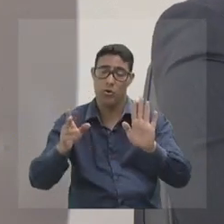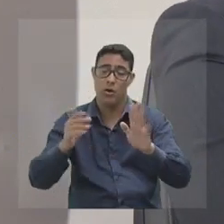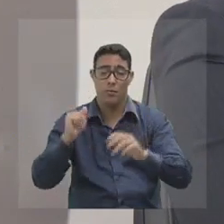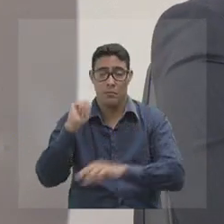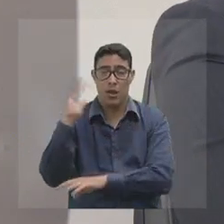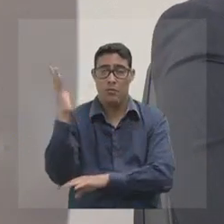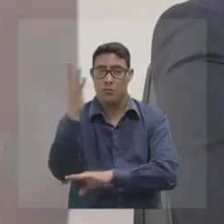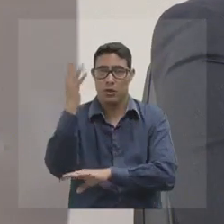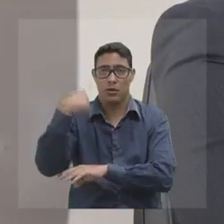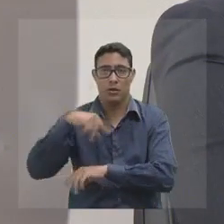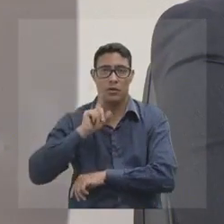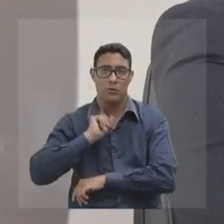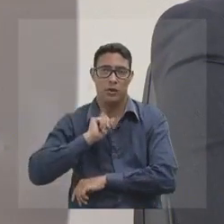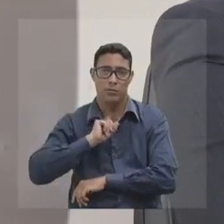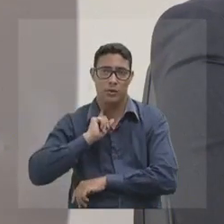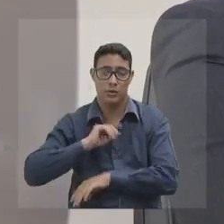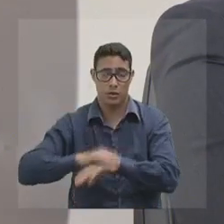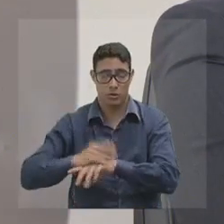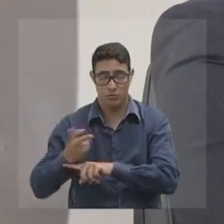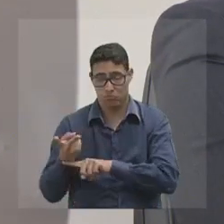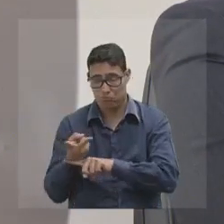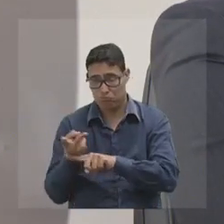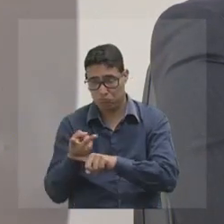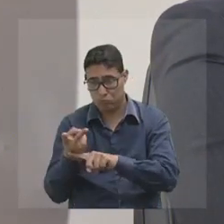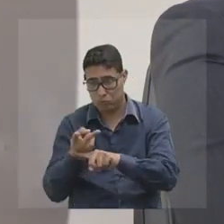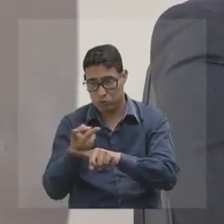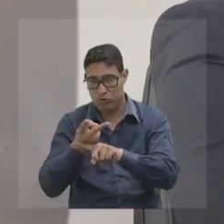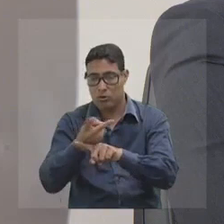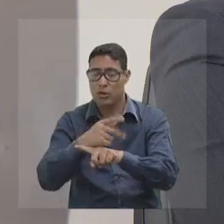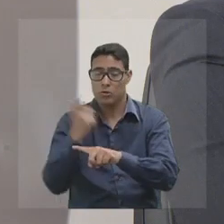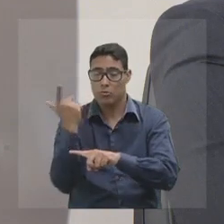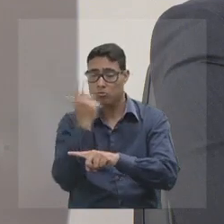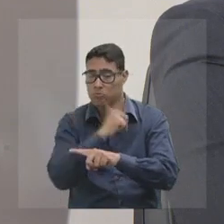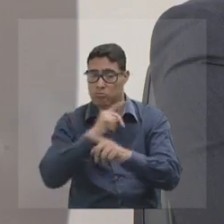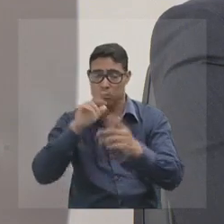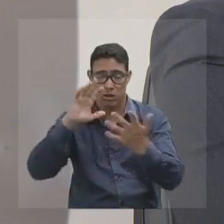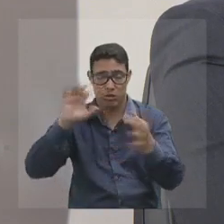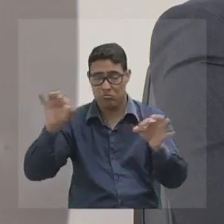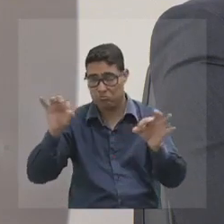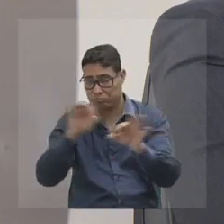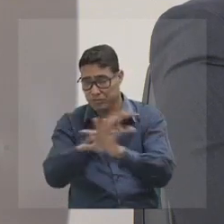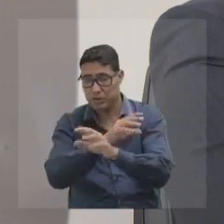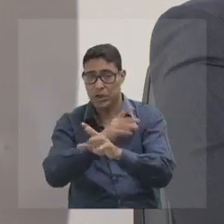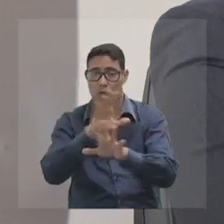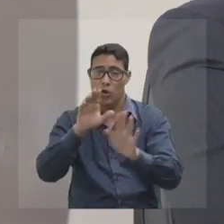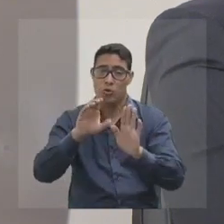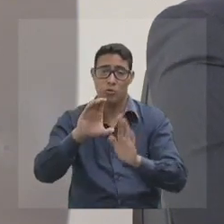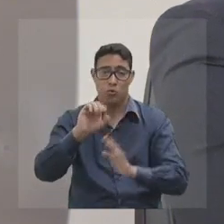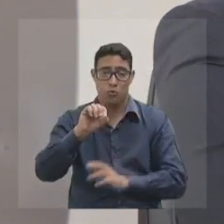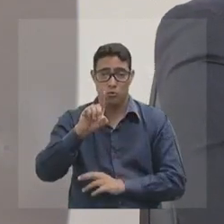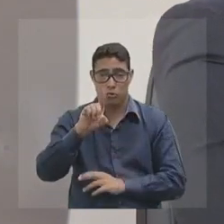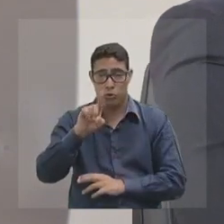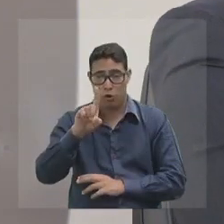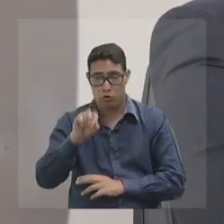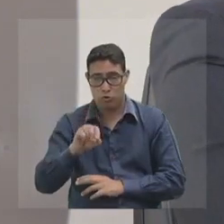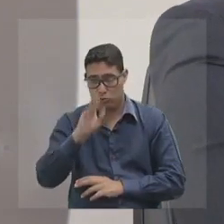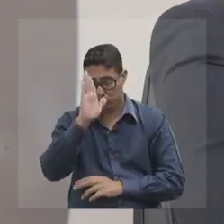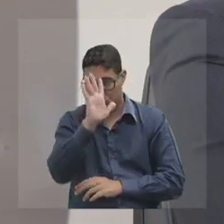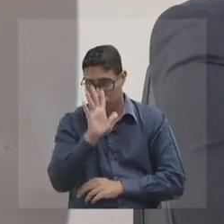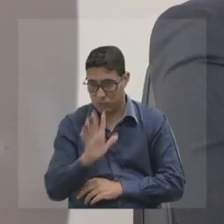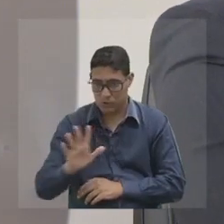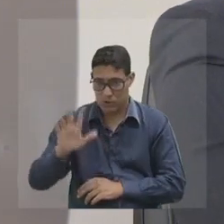exatamente a gente buscar é concretizar O Código Florestal brasileiro aqui no estado de Minas Gerais